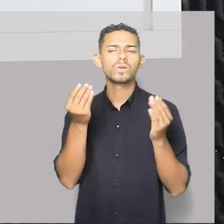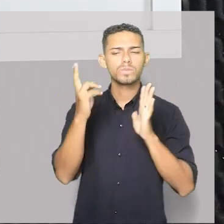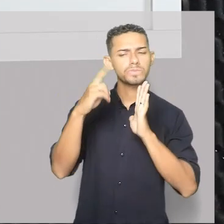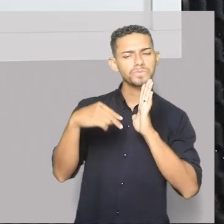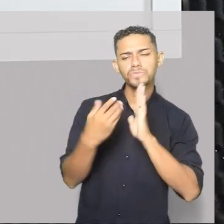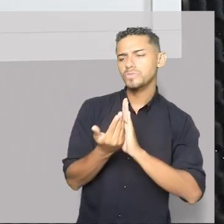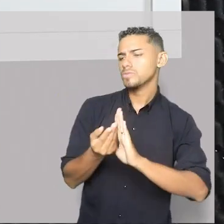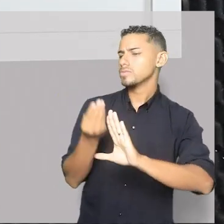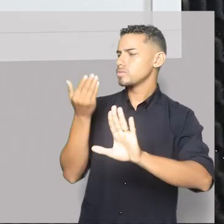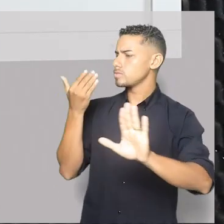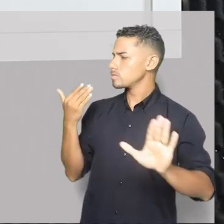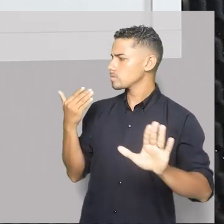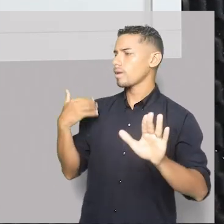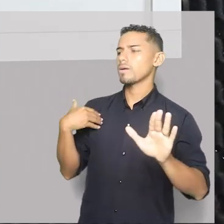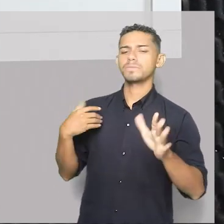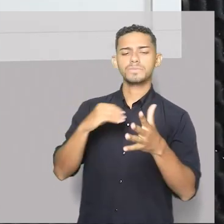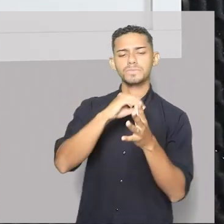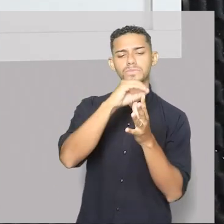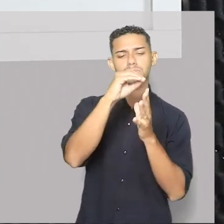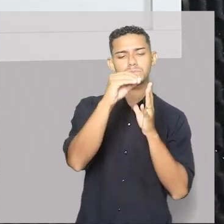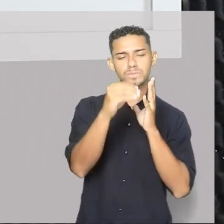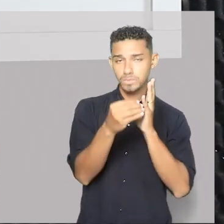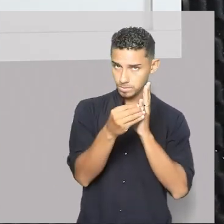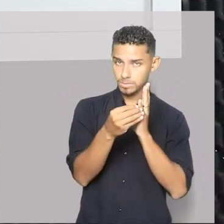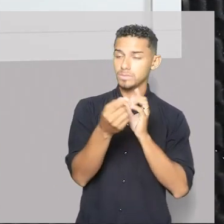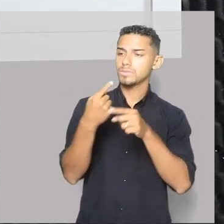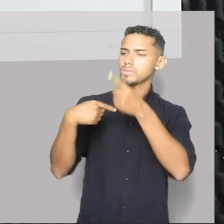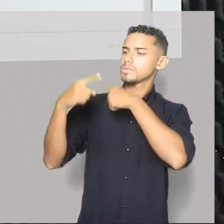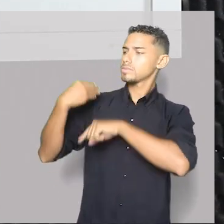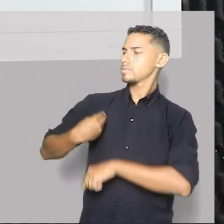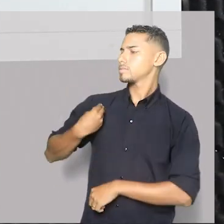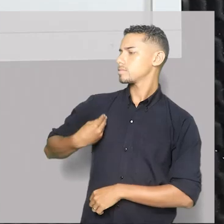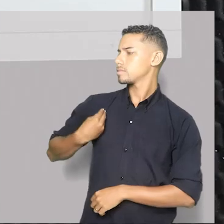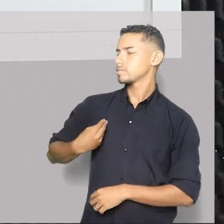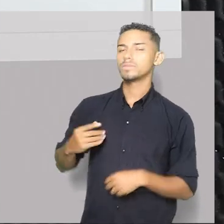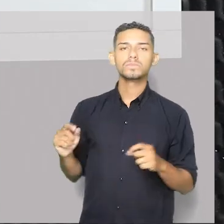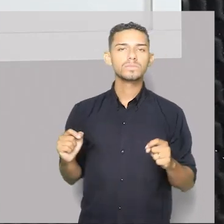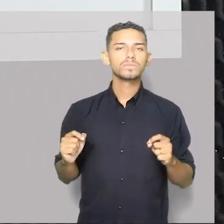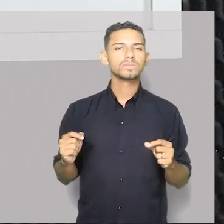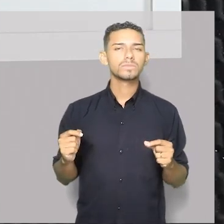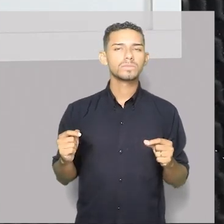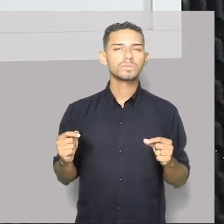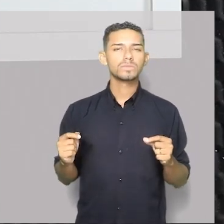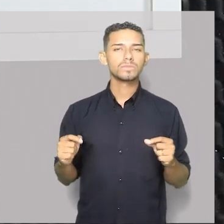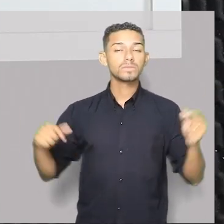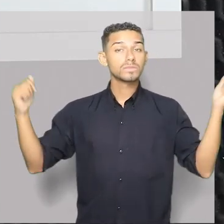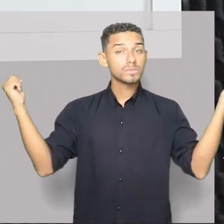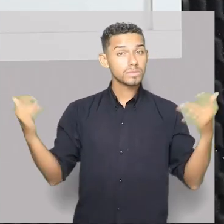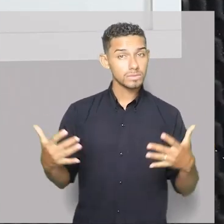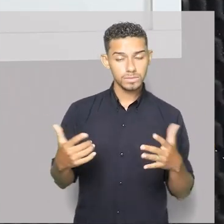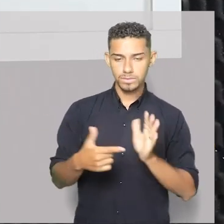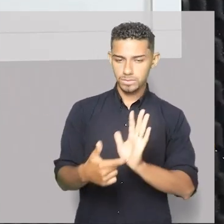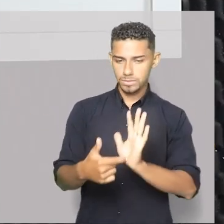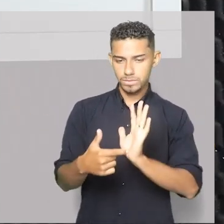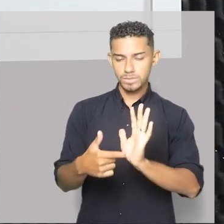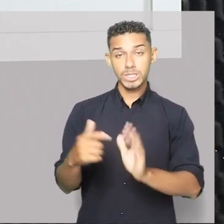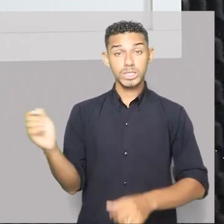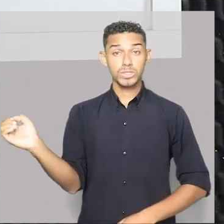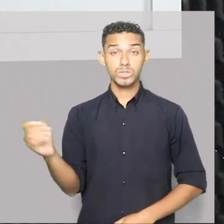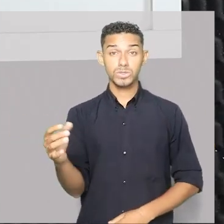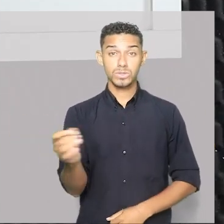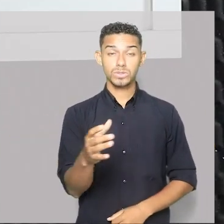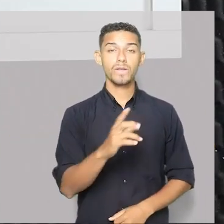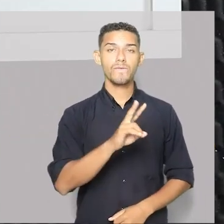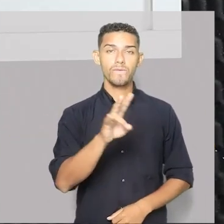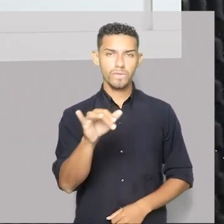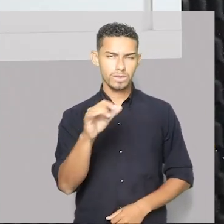Raíssa, lá nessa nossa linha evolutiva do cladograma? Como que você vai fazer essa leitura? Coloquei aqui a novidade, só